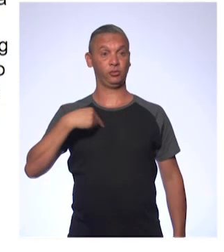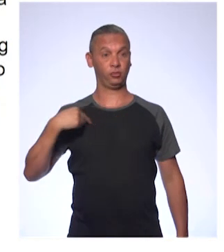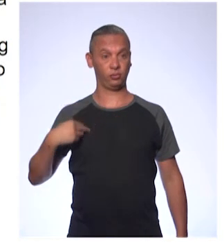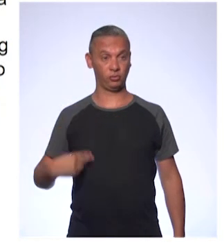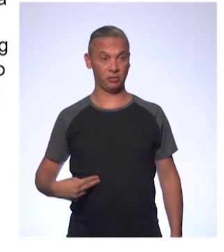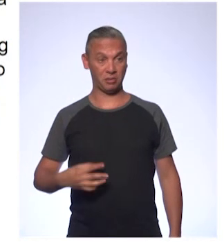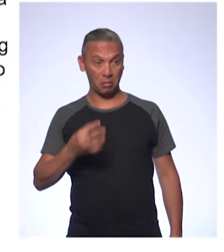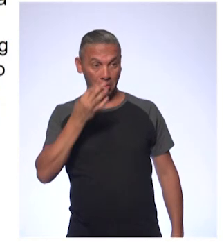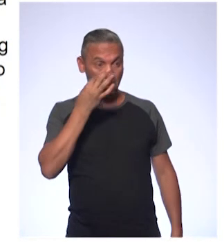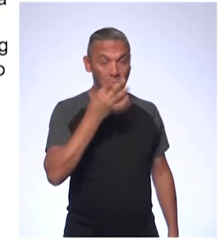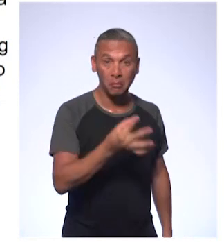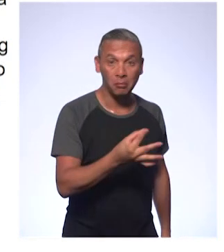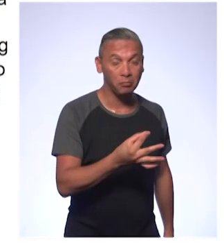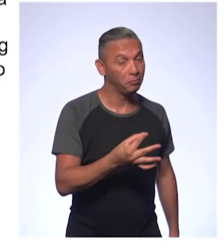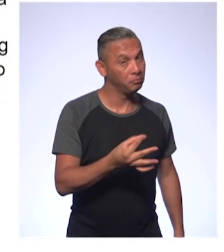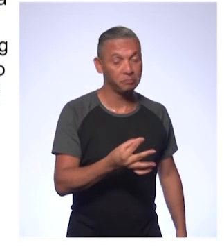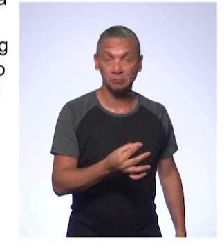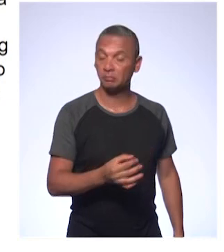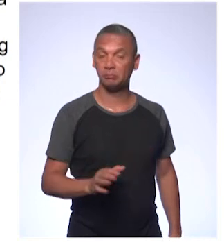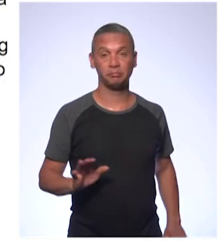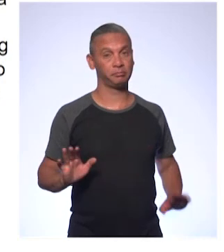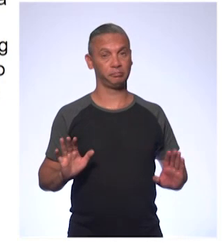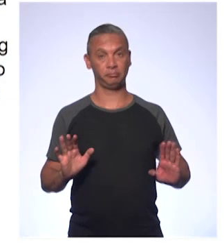Não chama atenção.